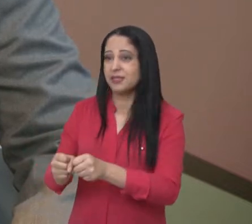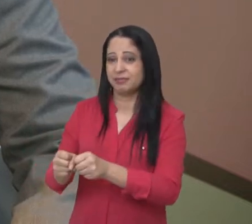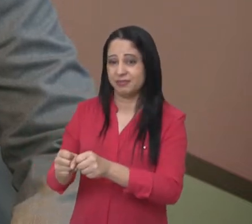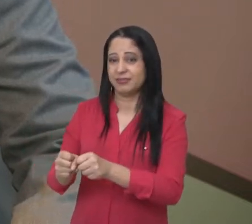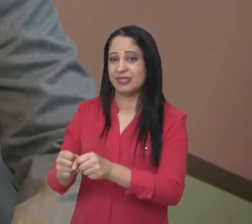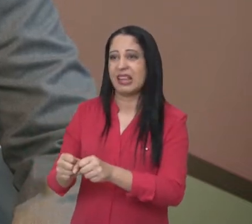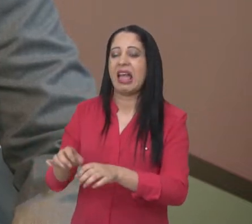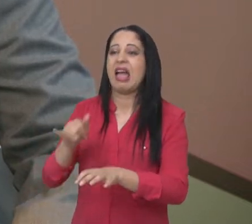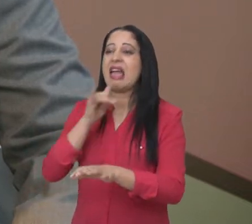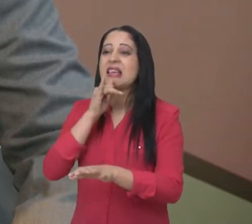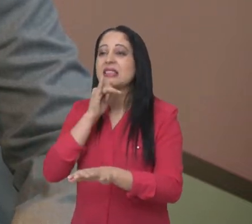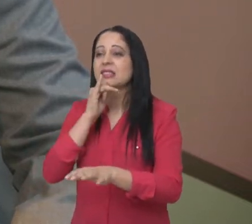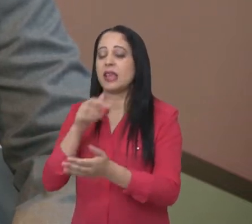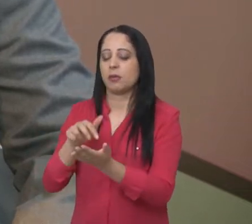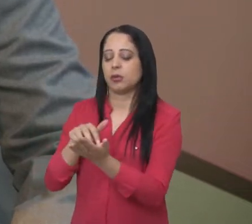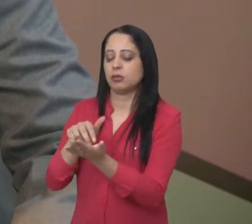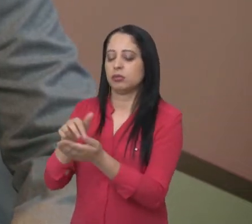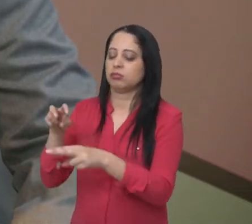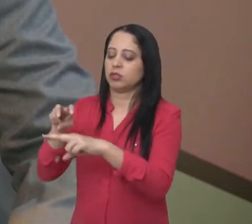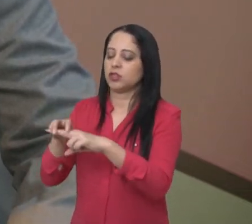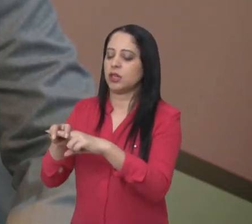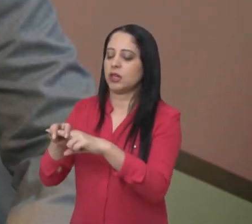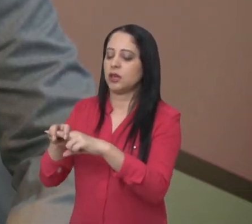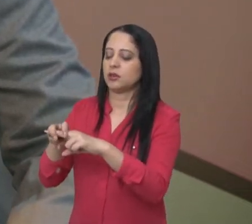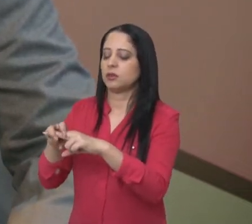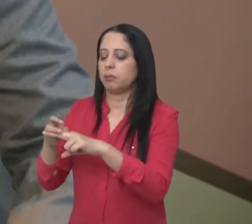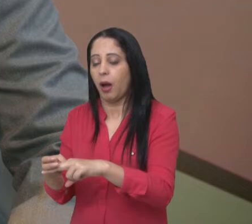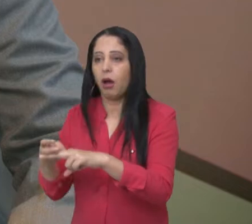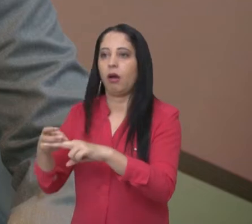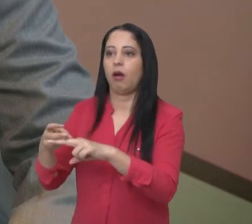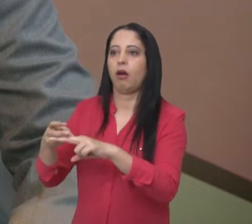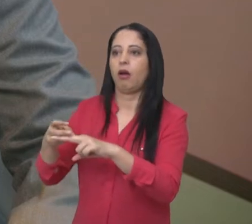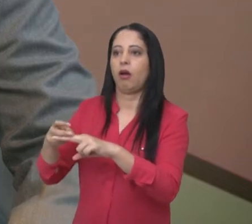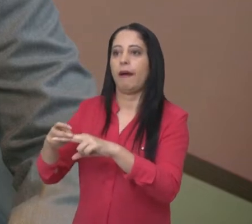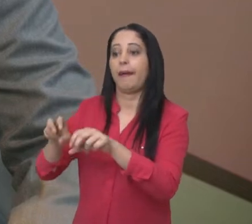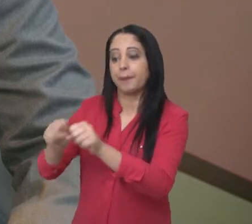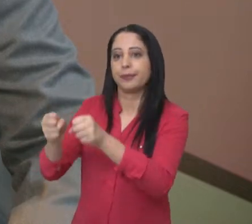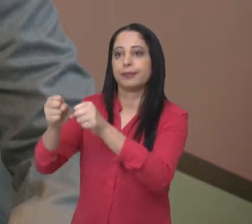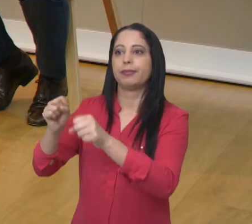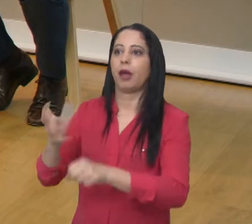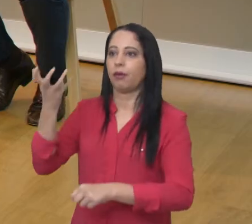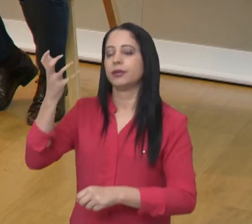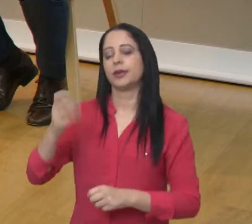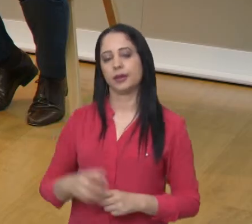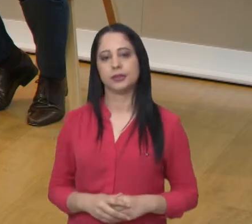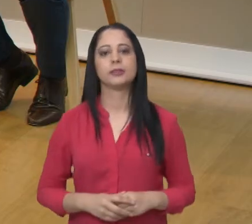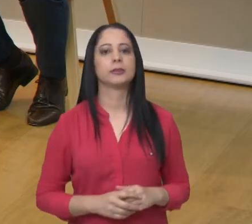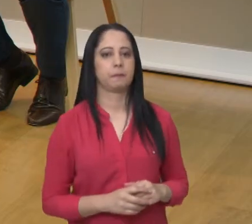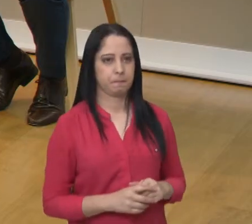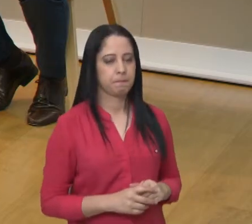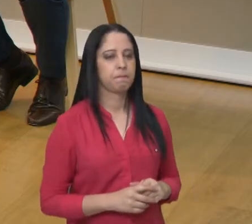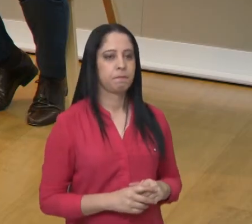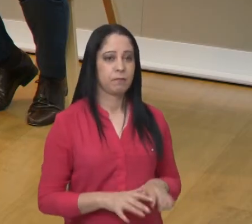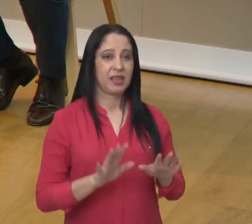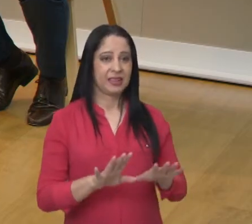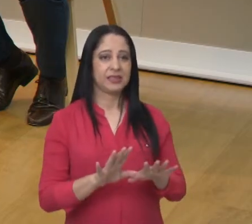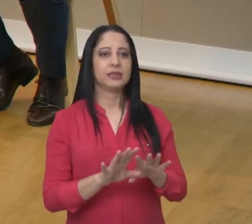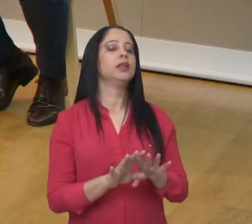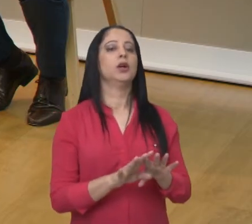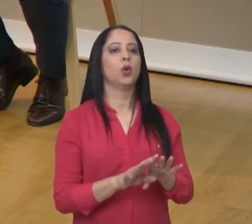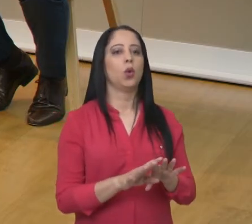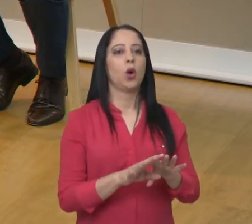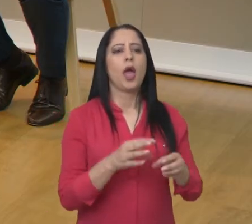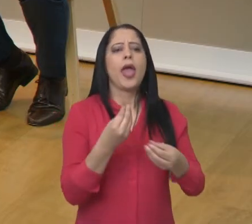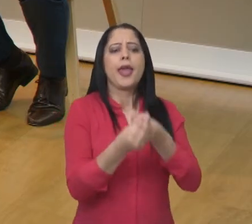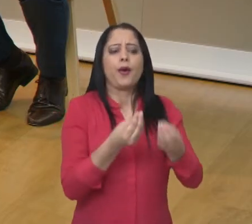tanta importância. Às vezes uma queda sentado pode originar a fratura dessa vértebra. E essa fratura, tem como imobilizar a